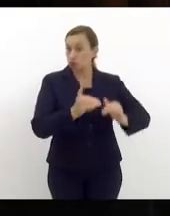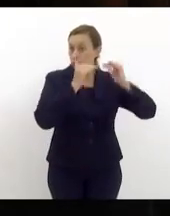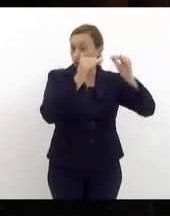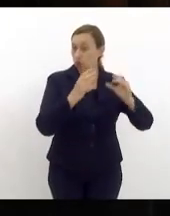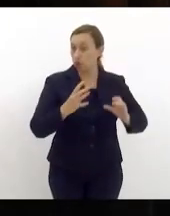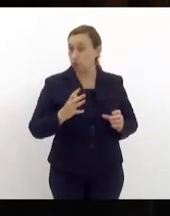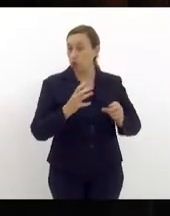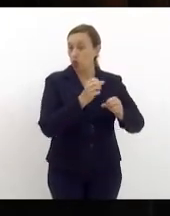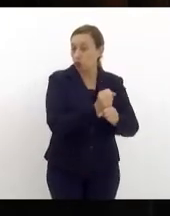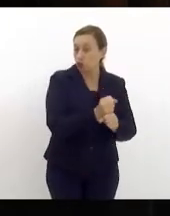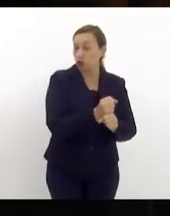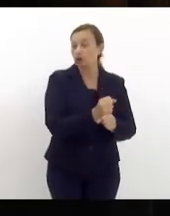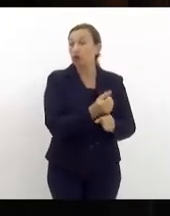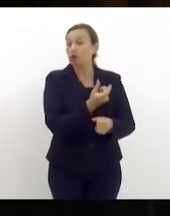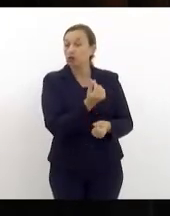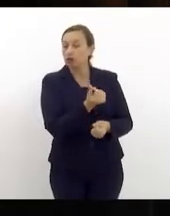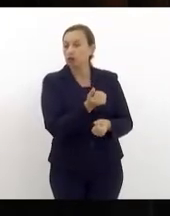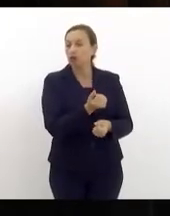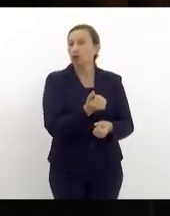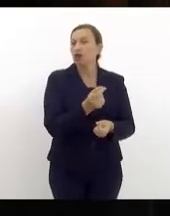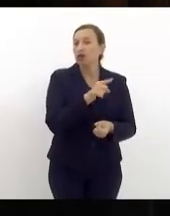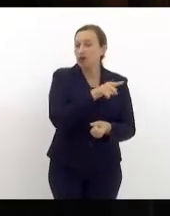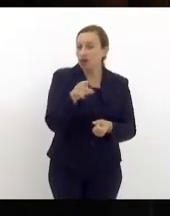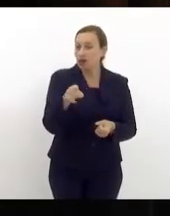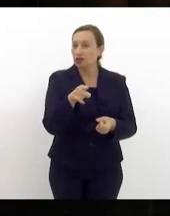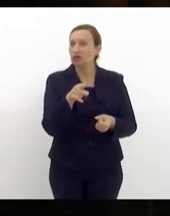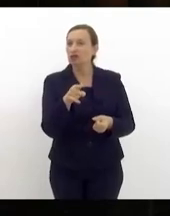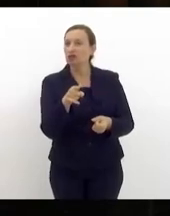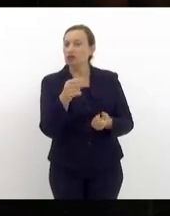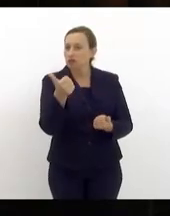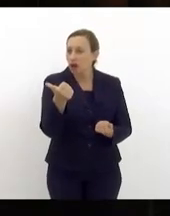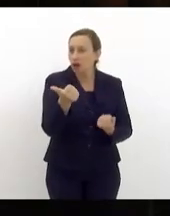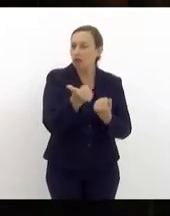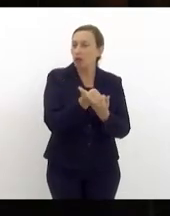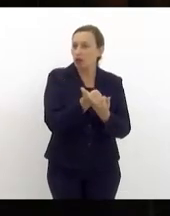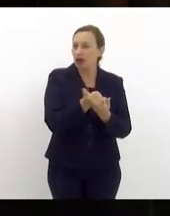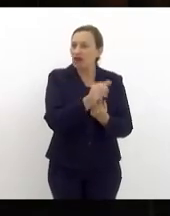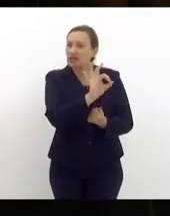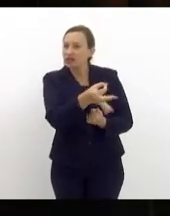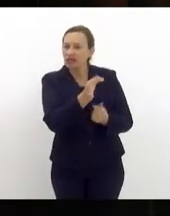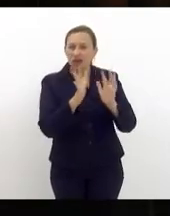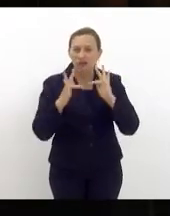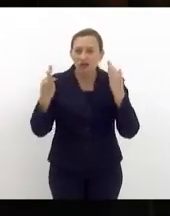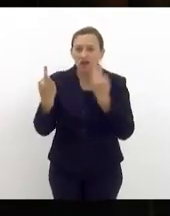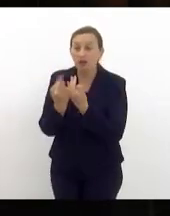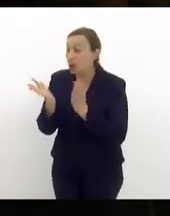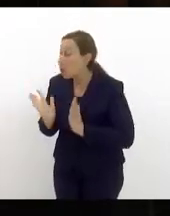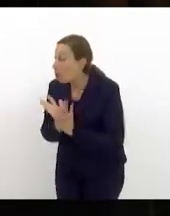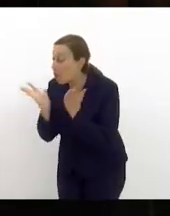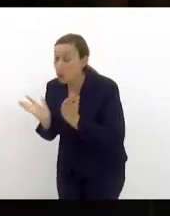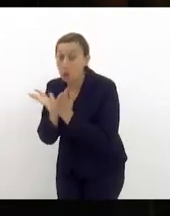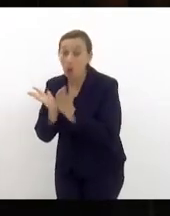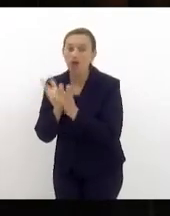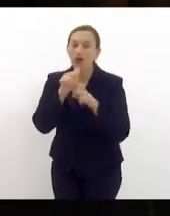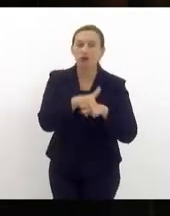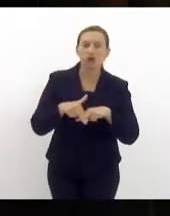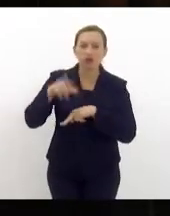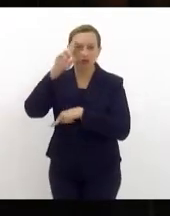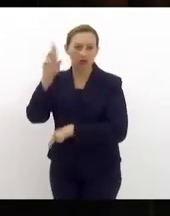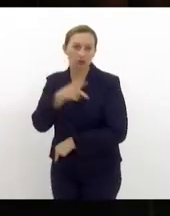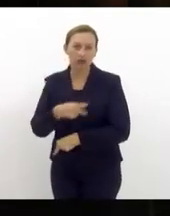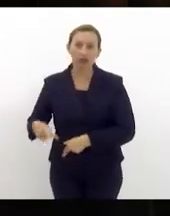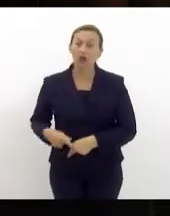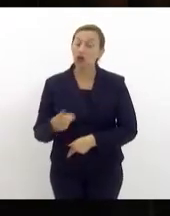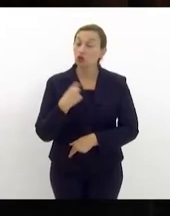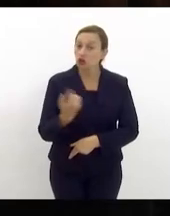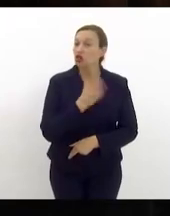Janeiro e, como é sabido, esse programa deveria apoiar basicamente as famílias de baixa renda. Por isso, senhora presidenta, nós